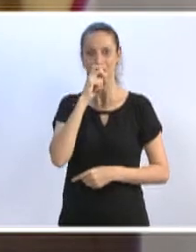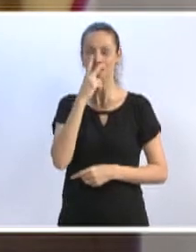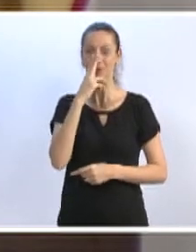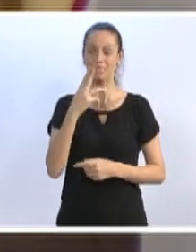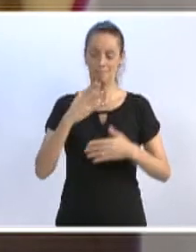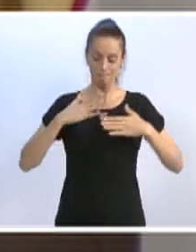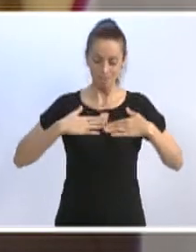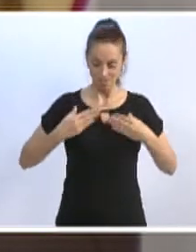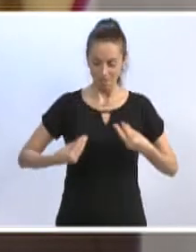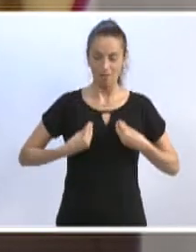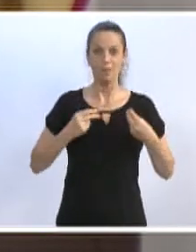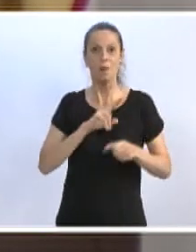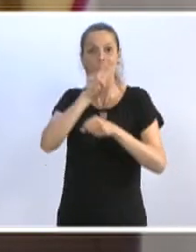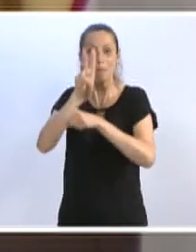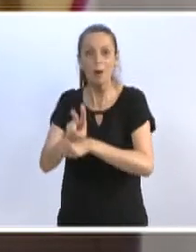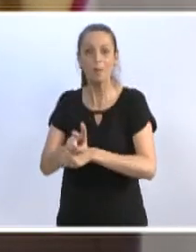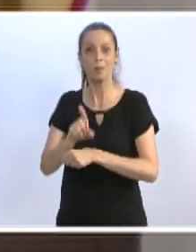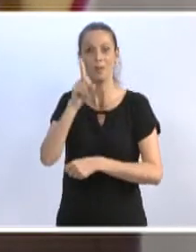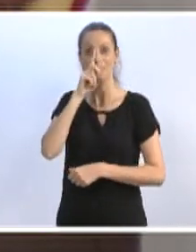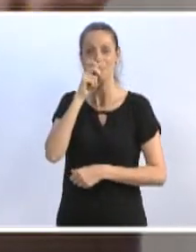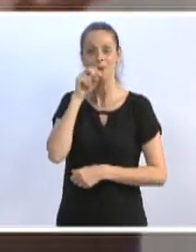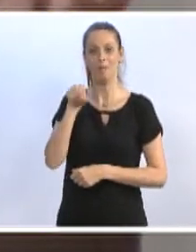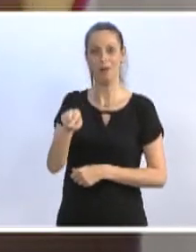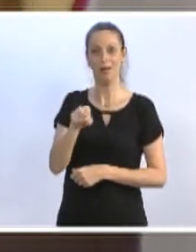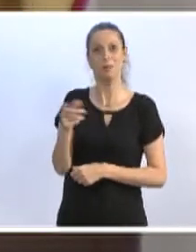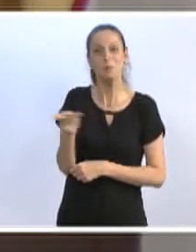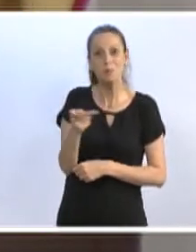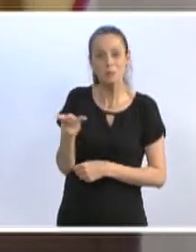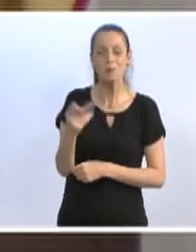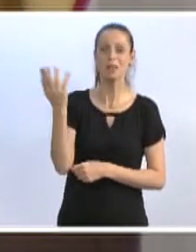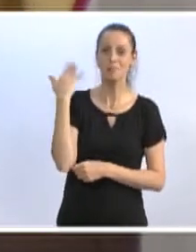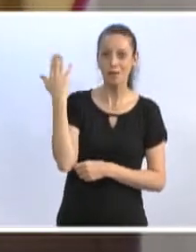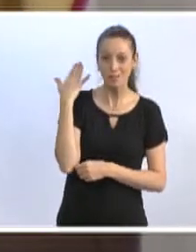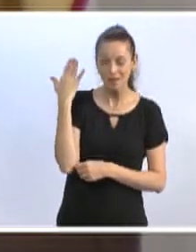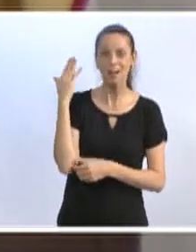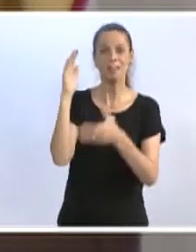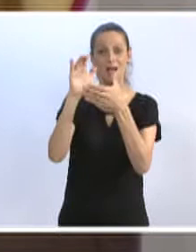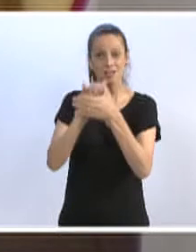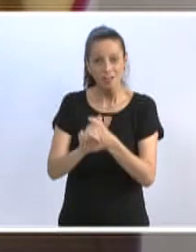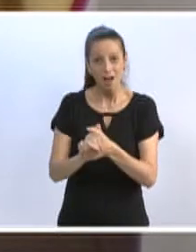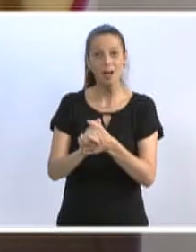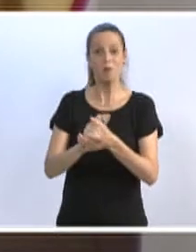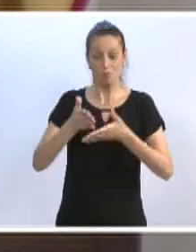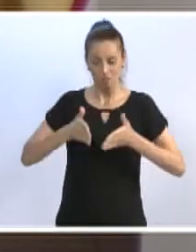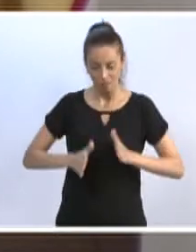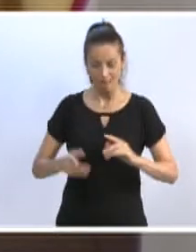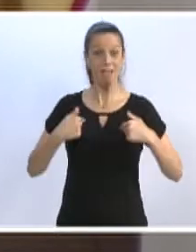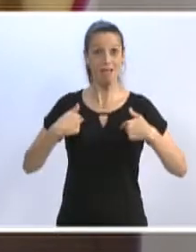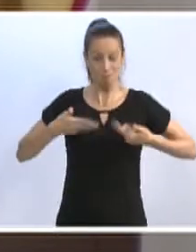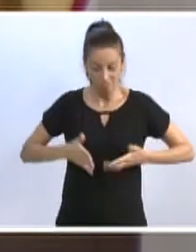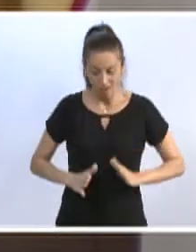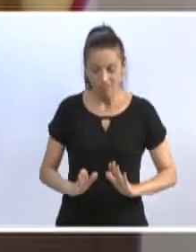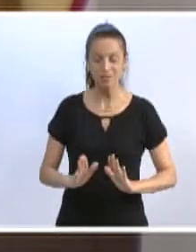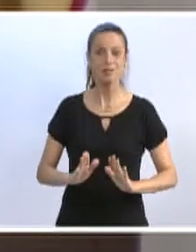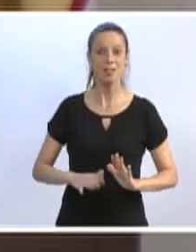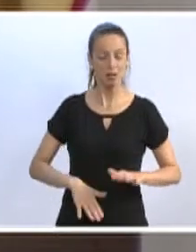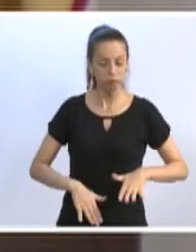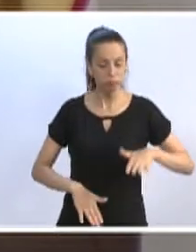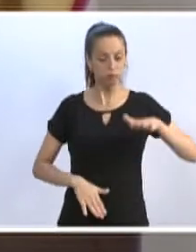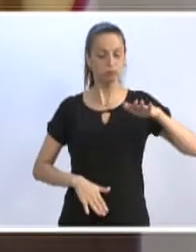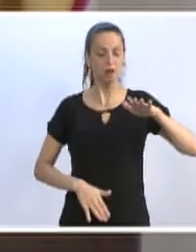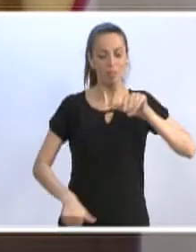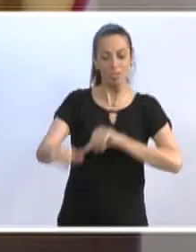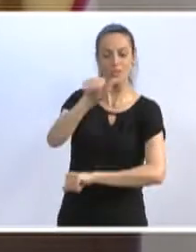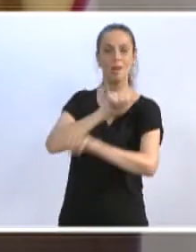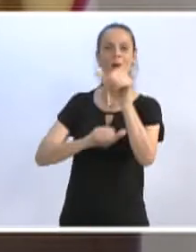tua vida é para dizer e honrá-los. Aqueles que te deram a vida, que te transmitiram amor, agora eu cuido de vocês,